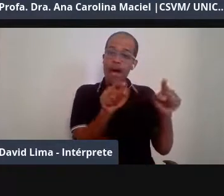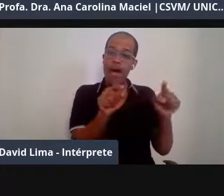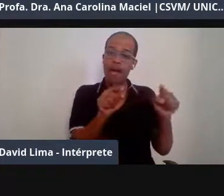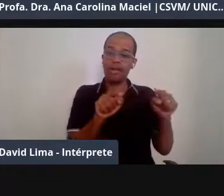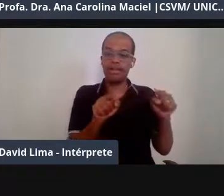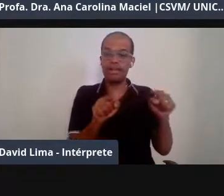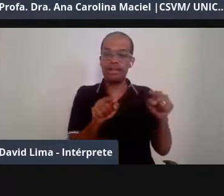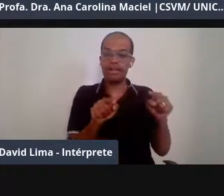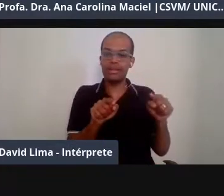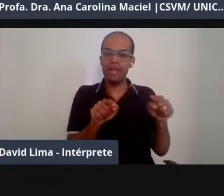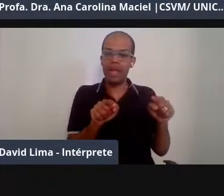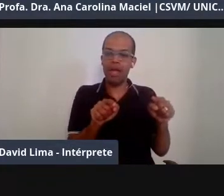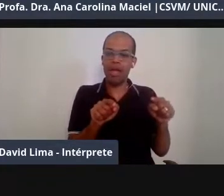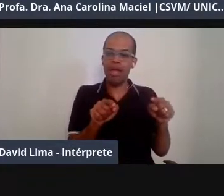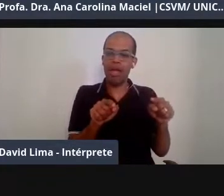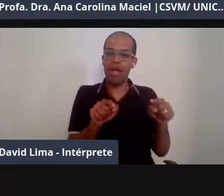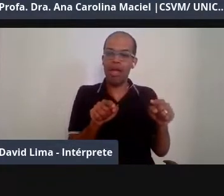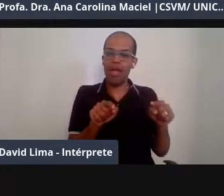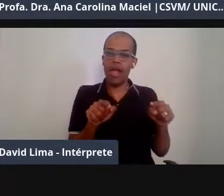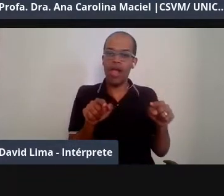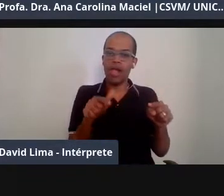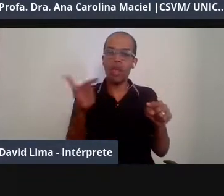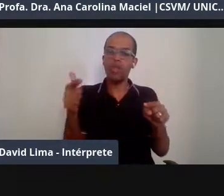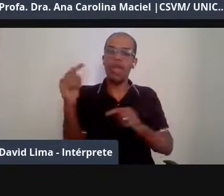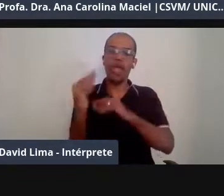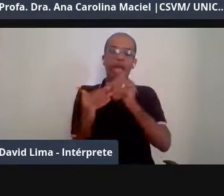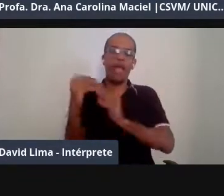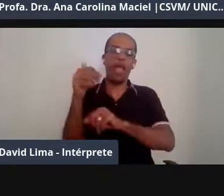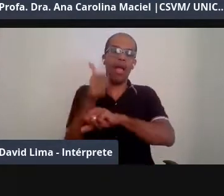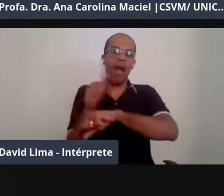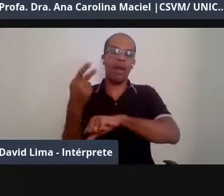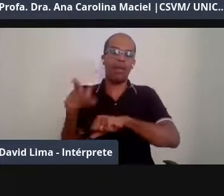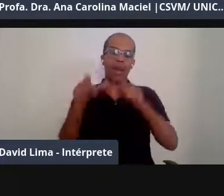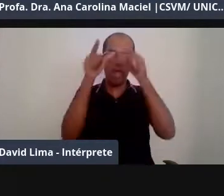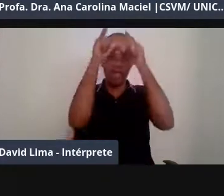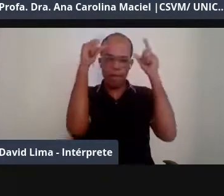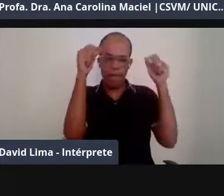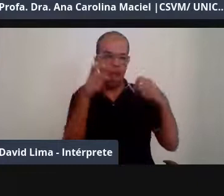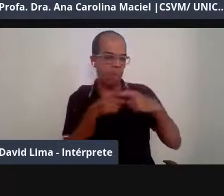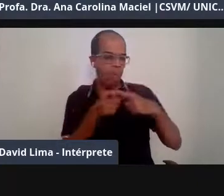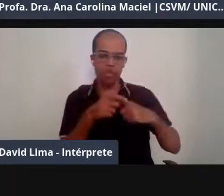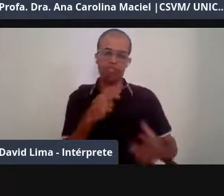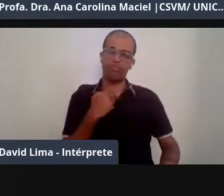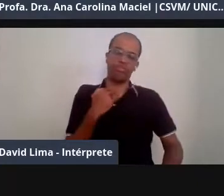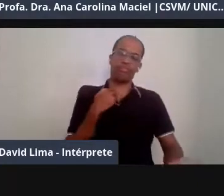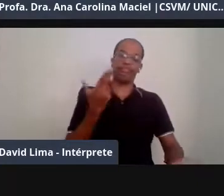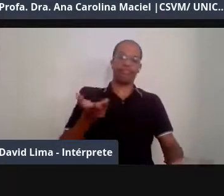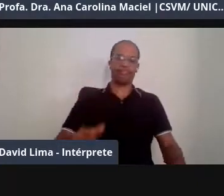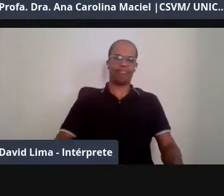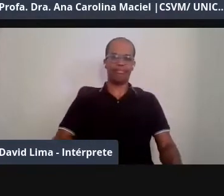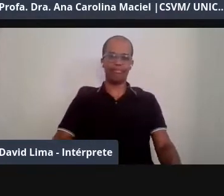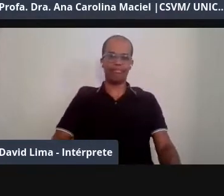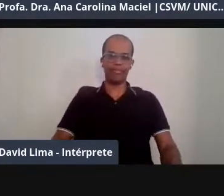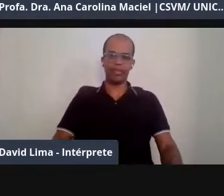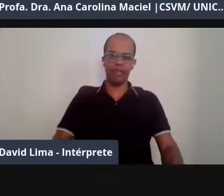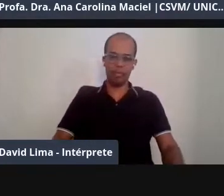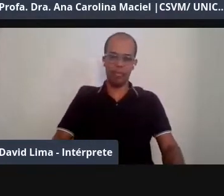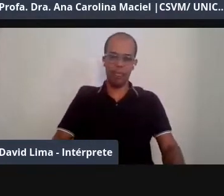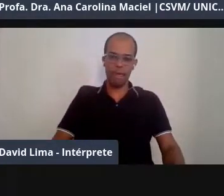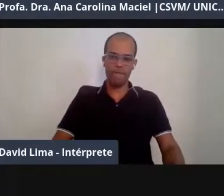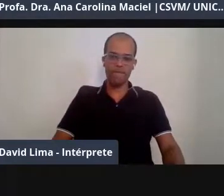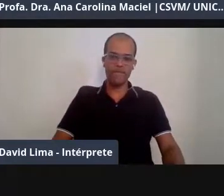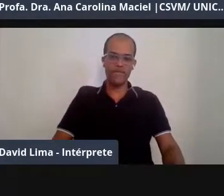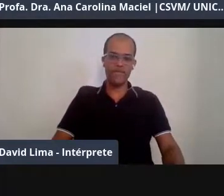mas sem, né, poder exercer, por exemplo, seus papéis de enfermeiros, médicos, etc. O que nós vimos também foram